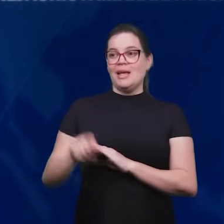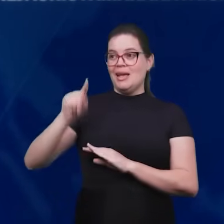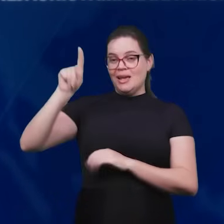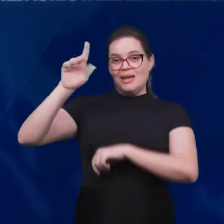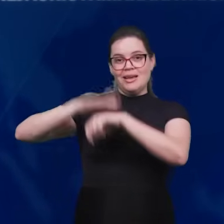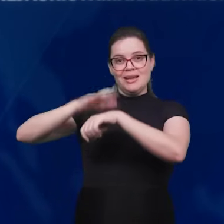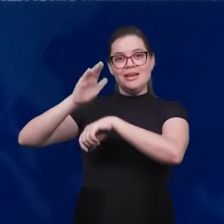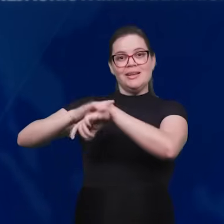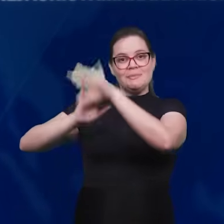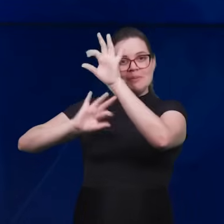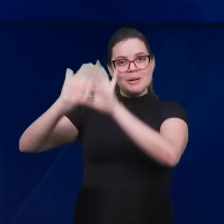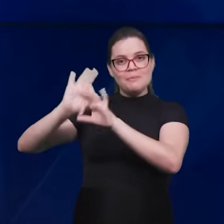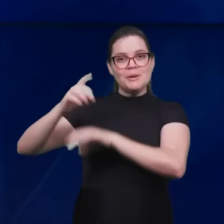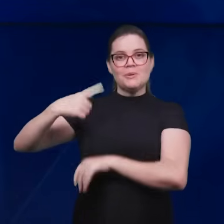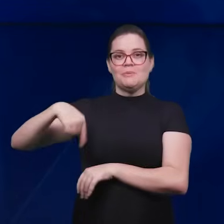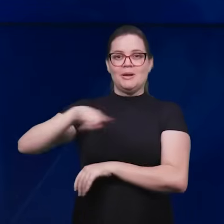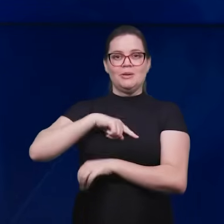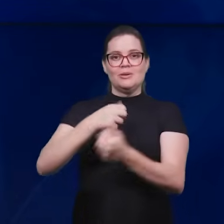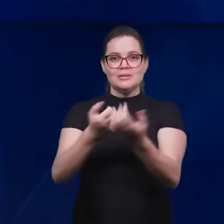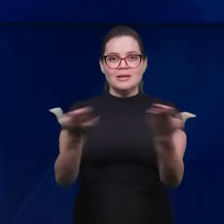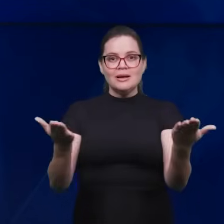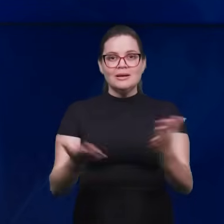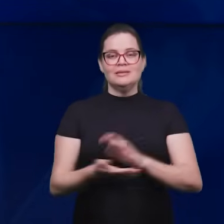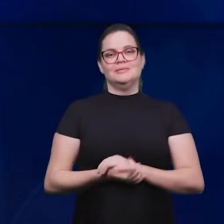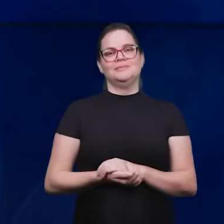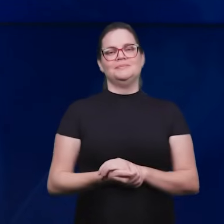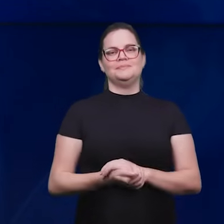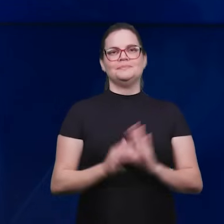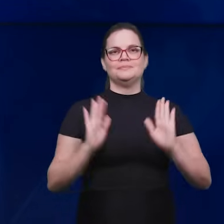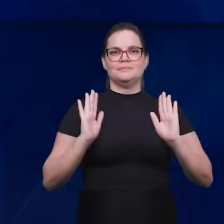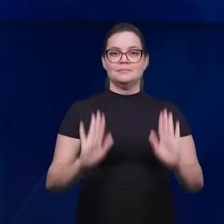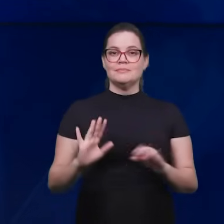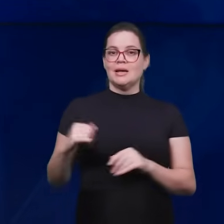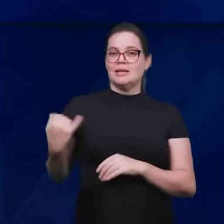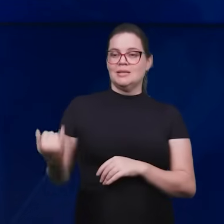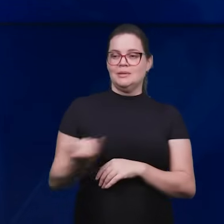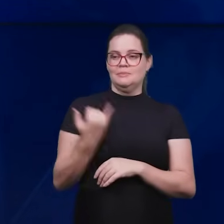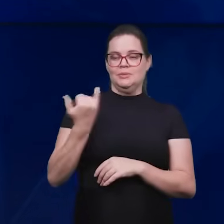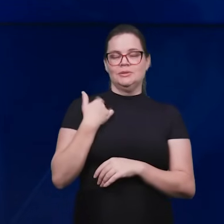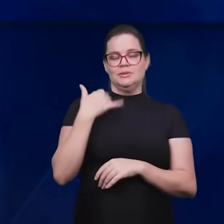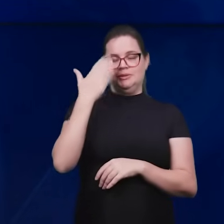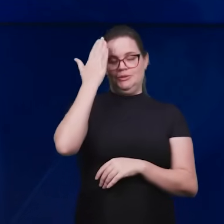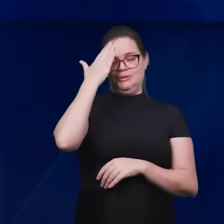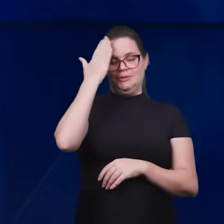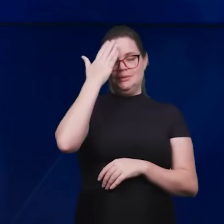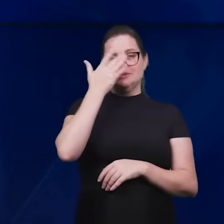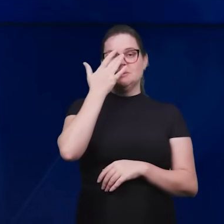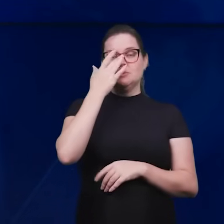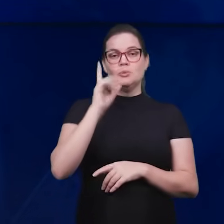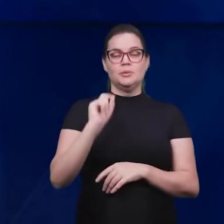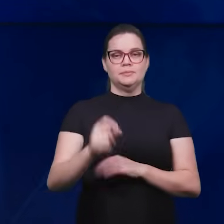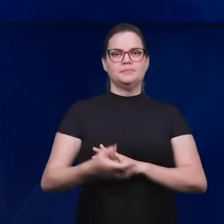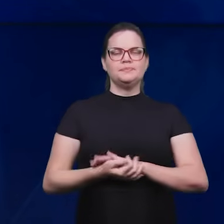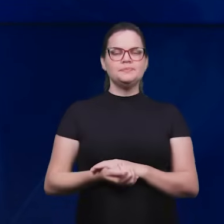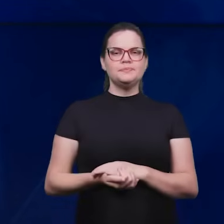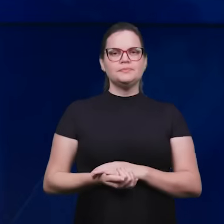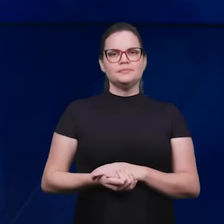preparou para nós. Mas é importante também